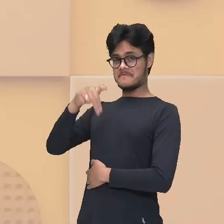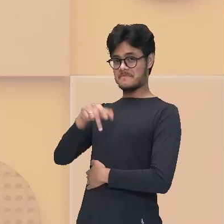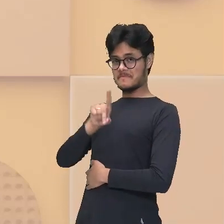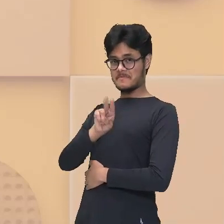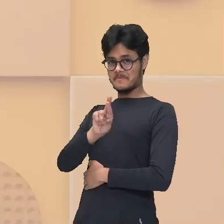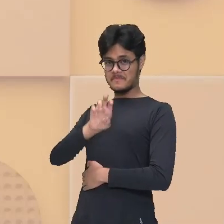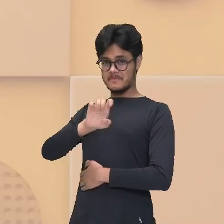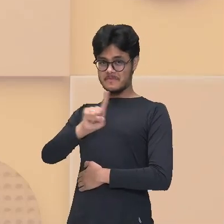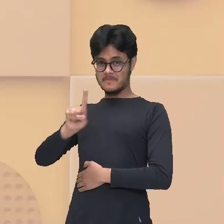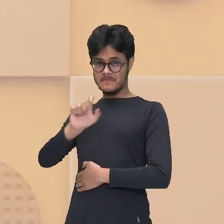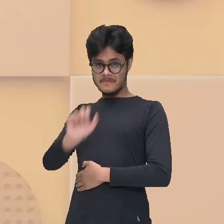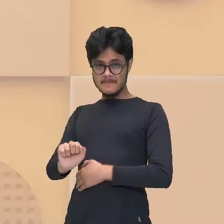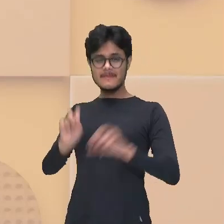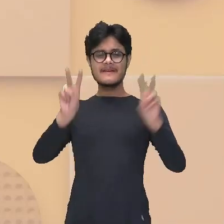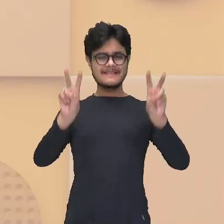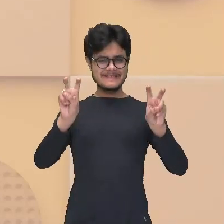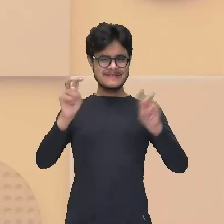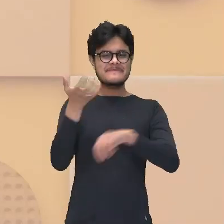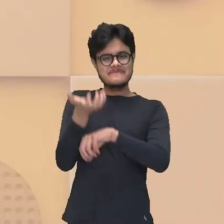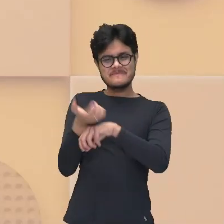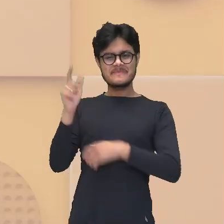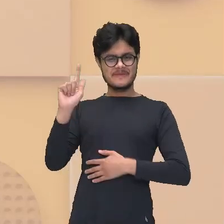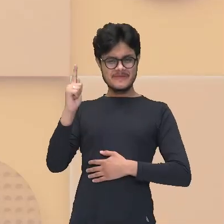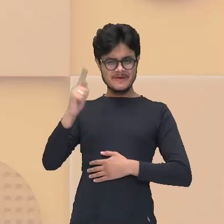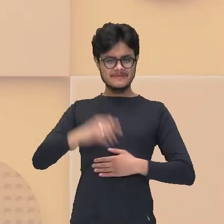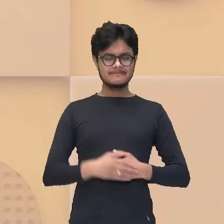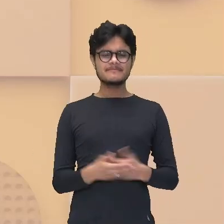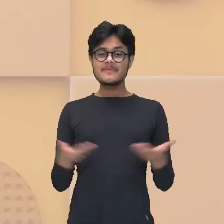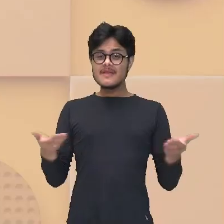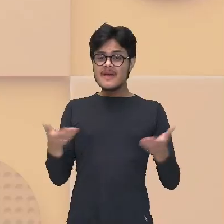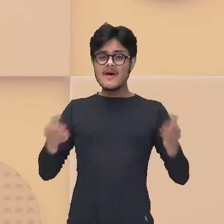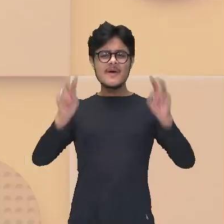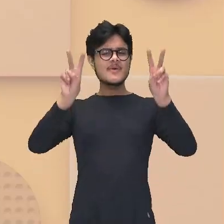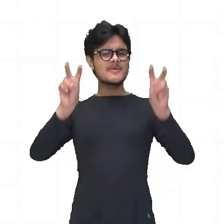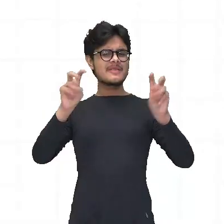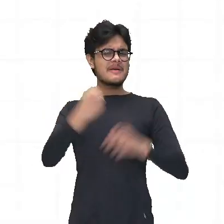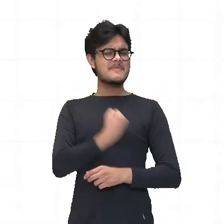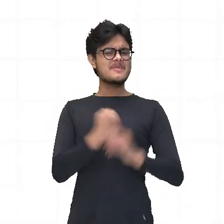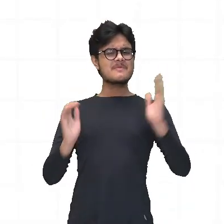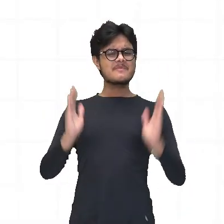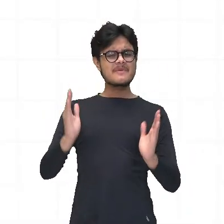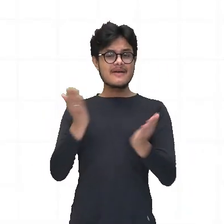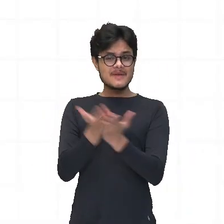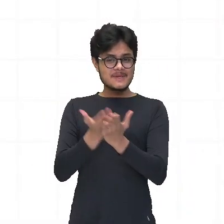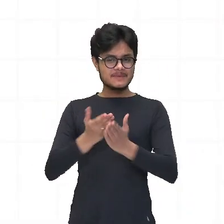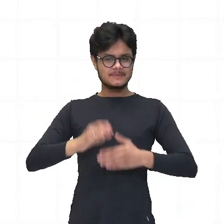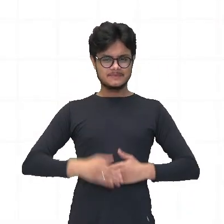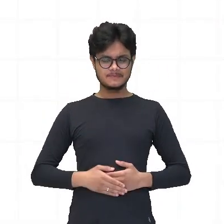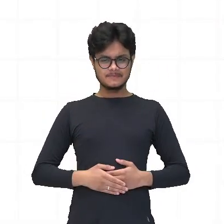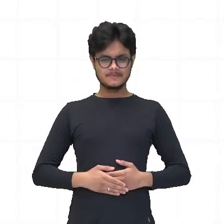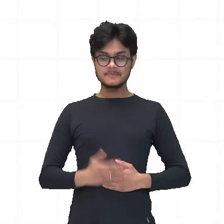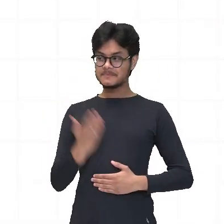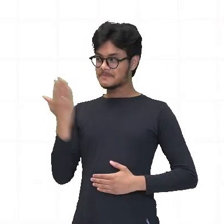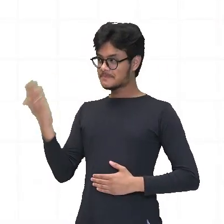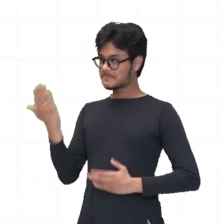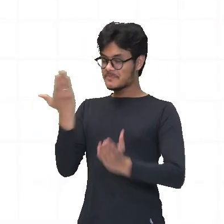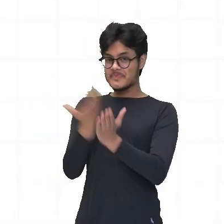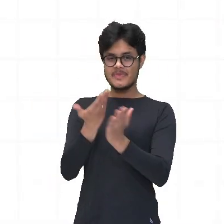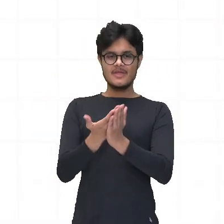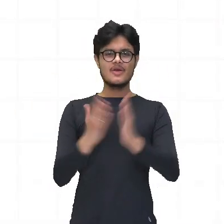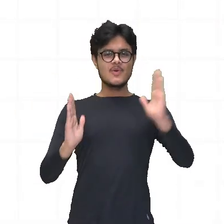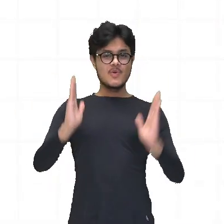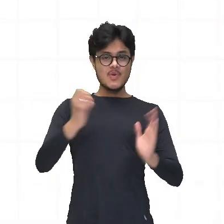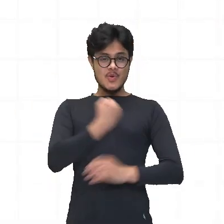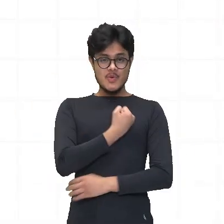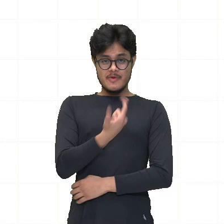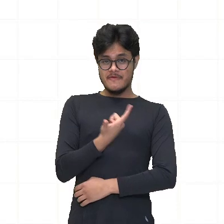Xavier, professora do componente de Geografia, e vamos verificar o número da nossa aula. Temos aí a nossa aula de número 20,